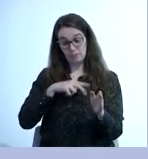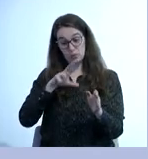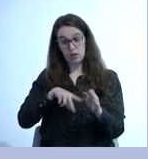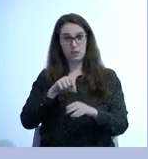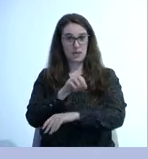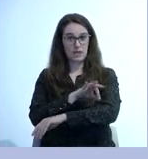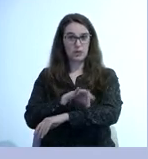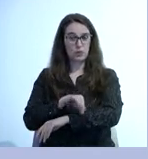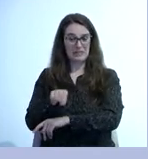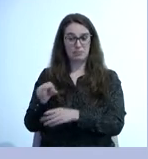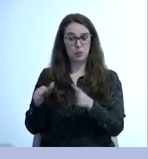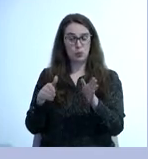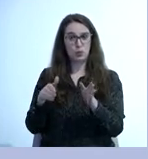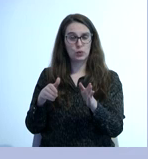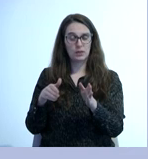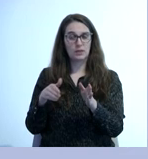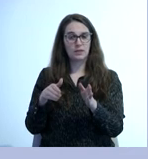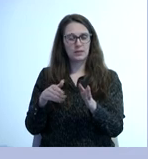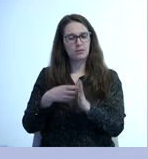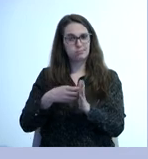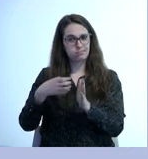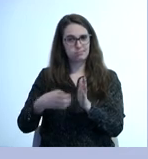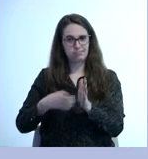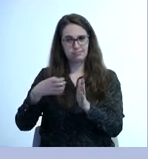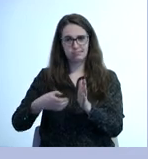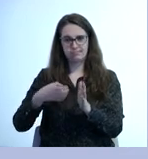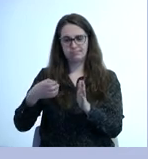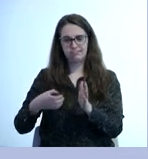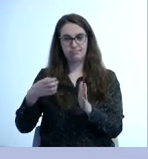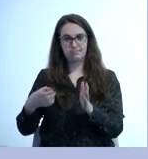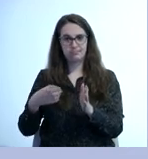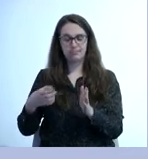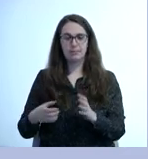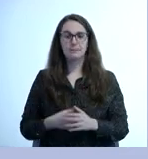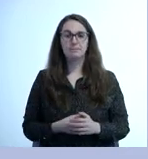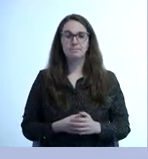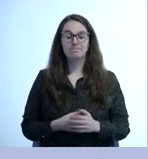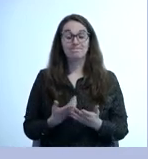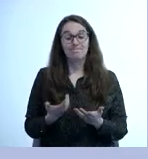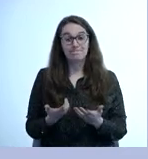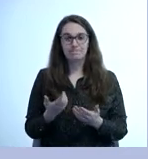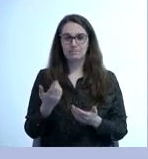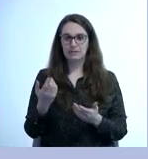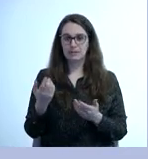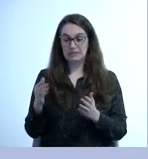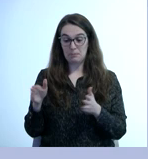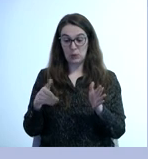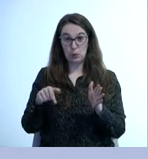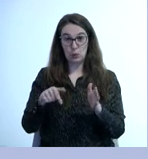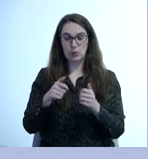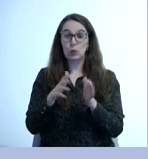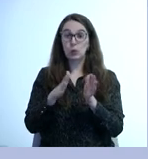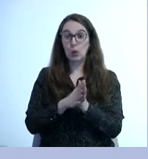arquitetura portuguesa, de uma certa complexidade e que, de uma certa maneira, partilharam todos, não